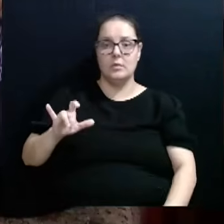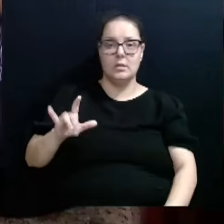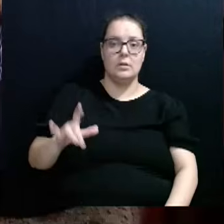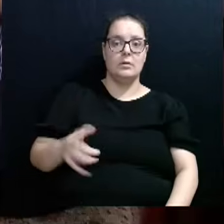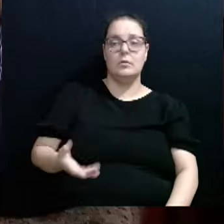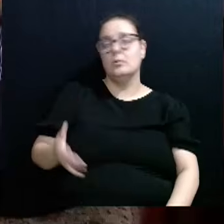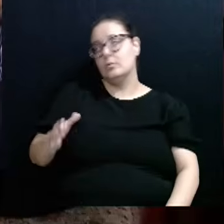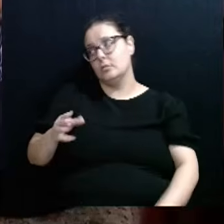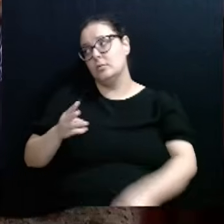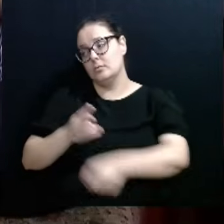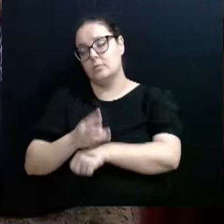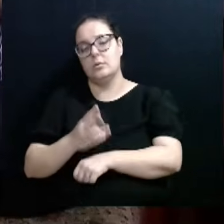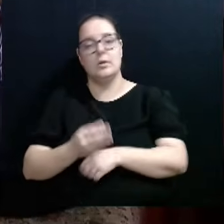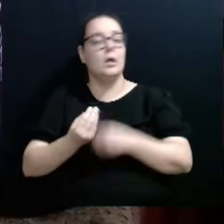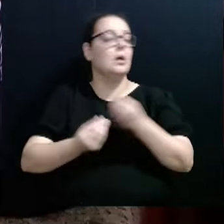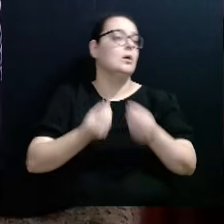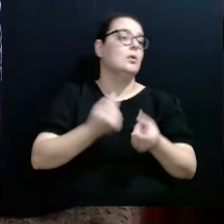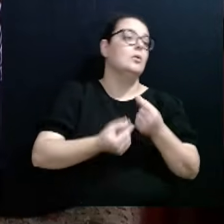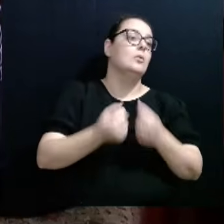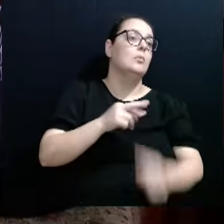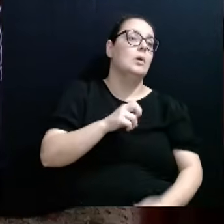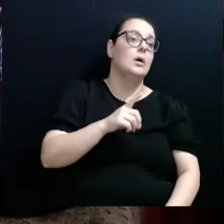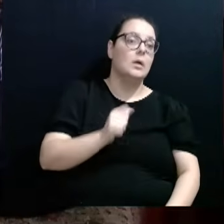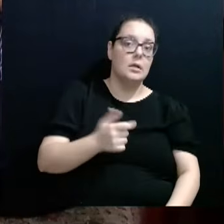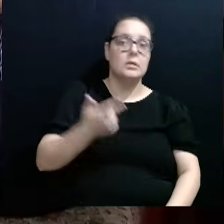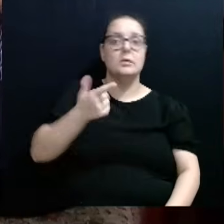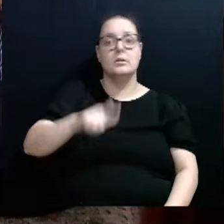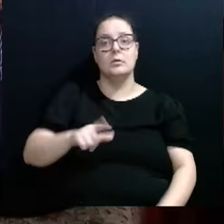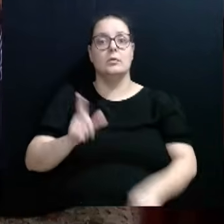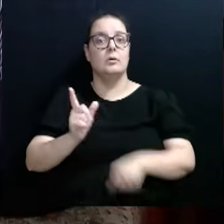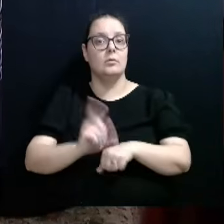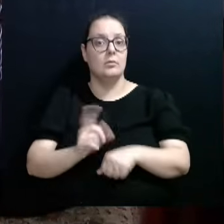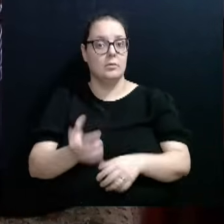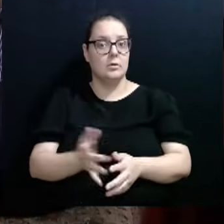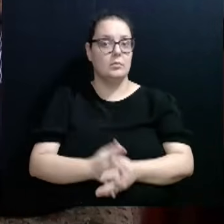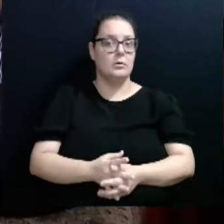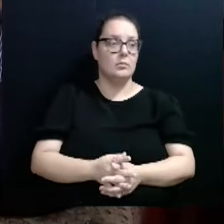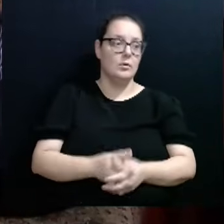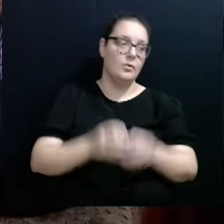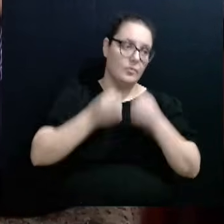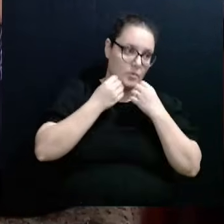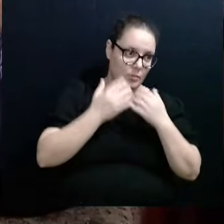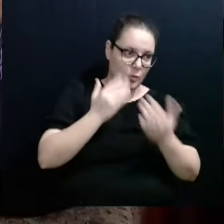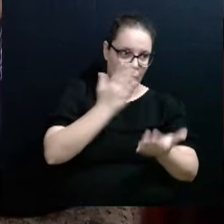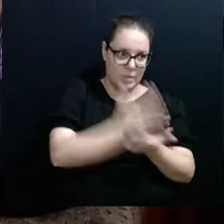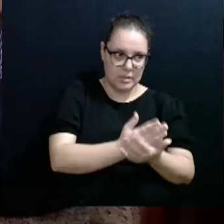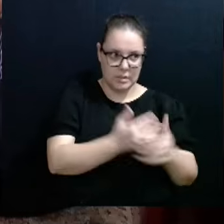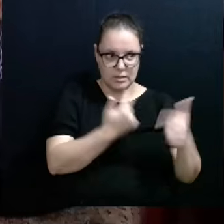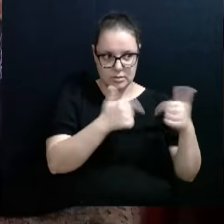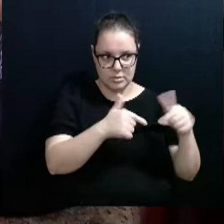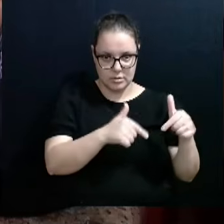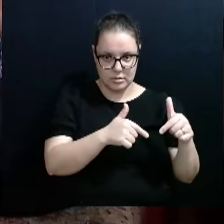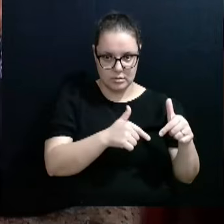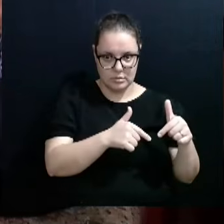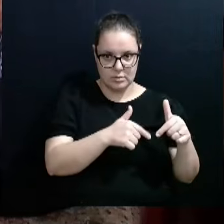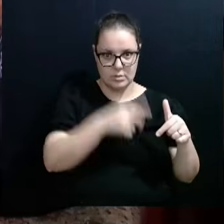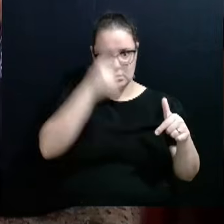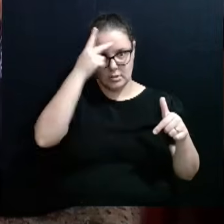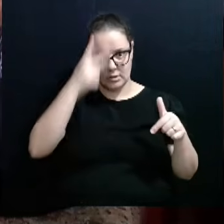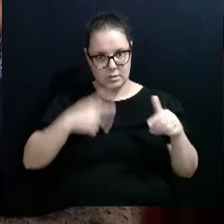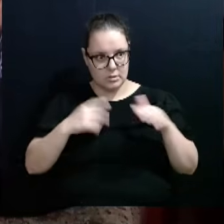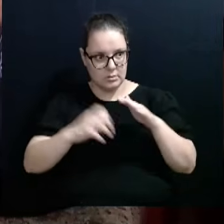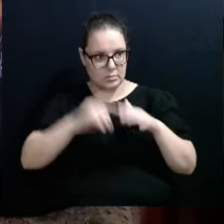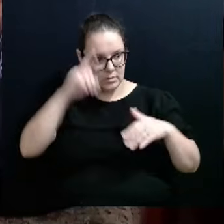vocês manter a renda e manter a loja? Valeu a pena sair daquela rotina,